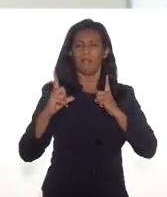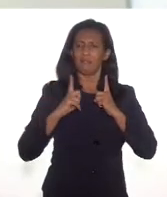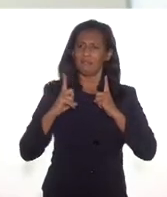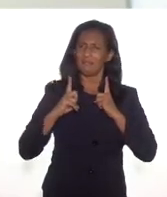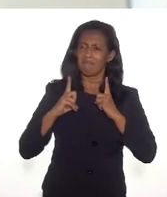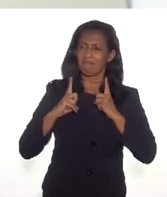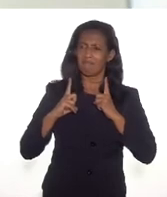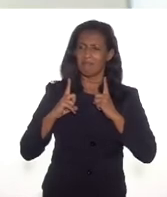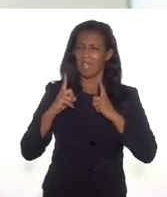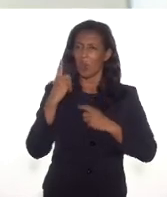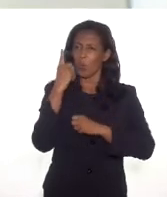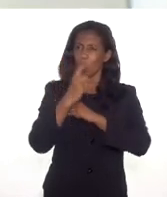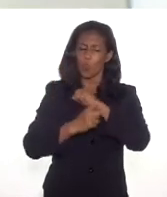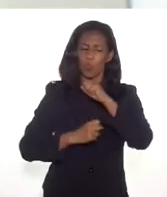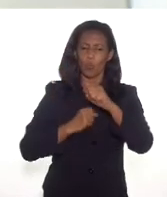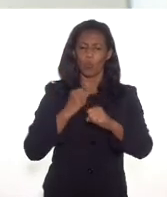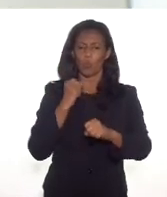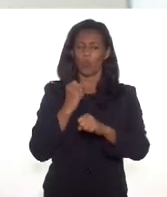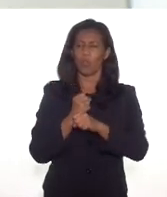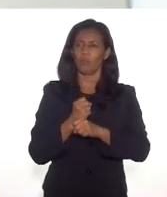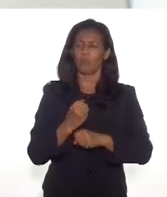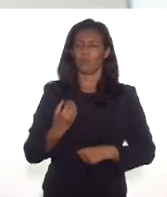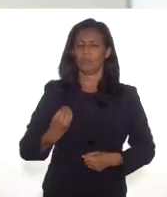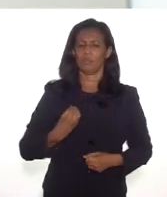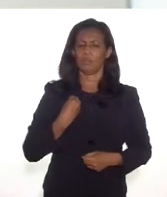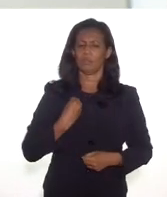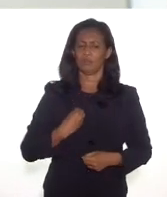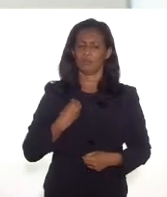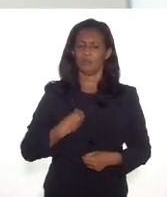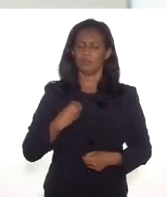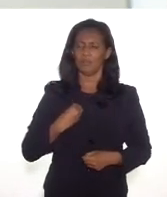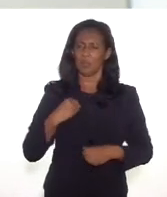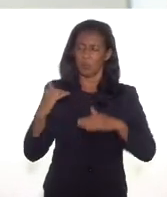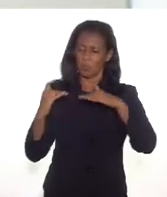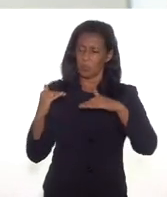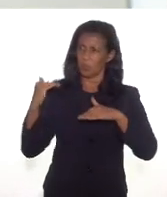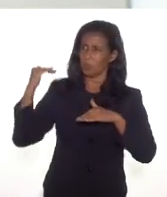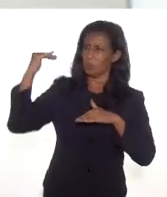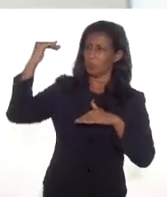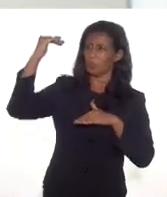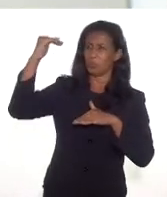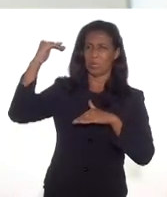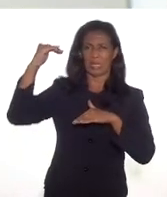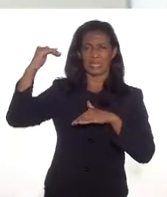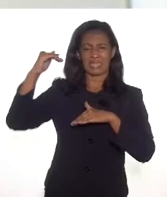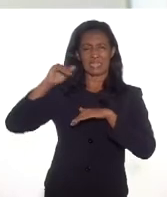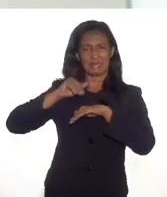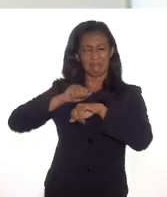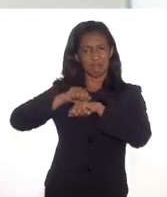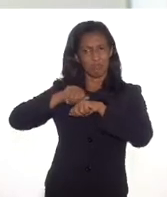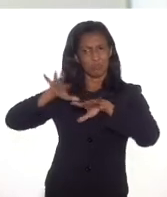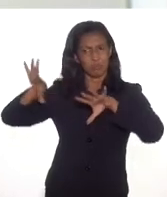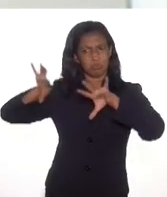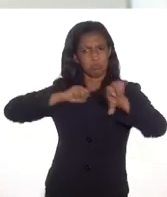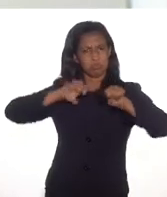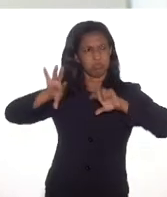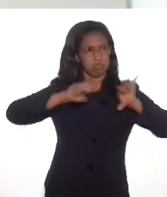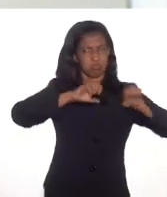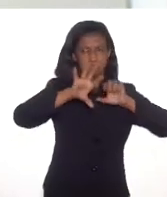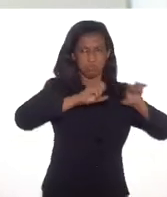gente esteja há um ano convivendo com altos índices de contágio,